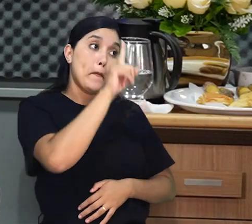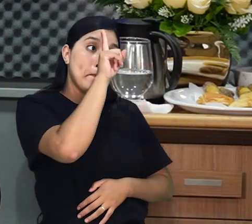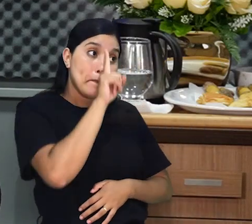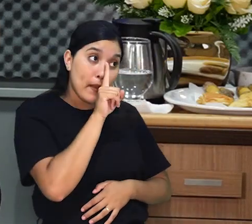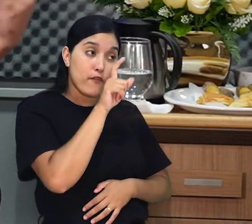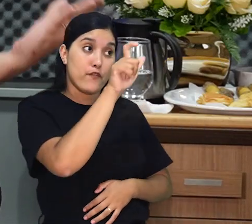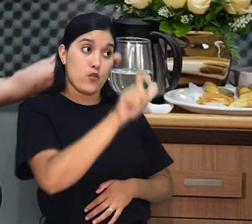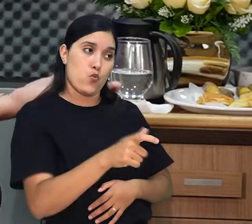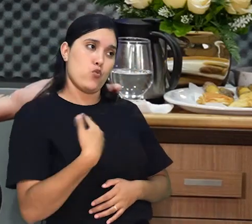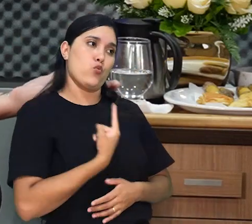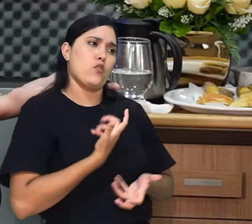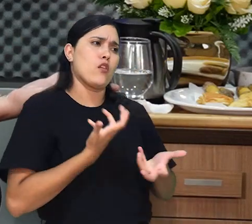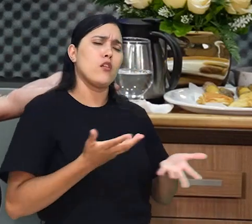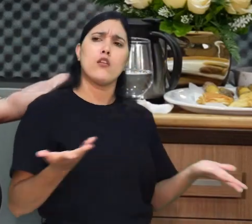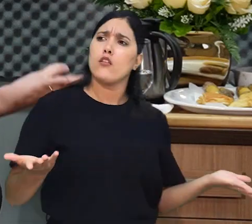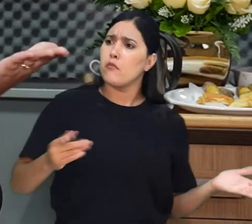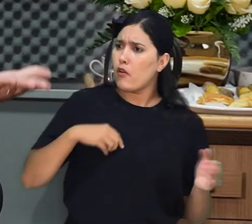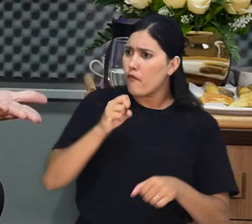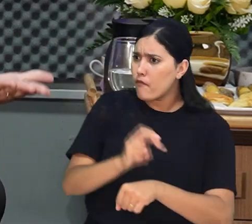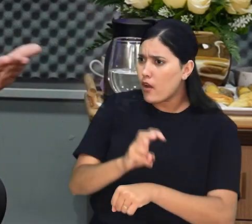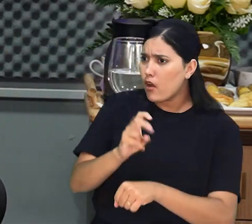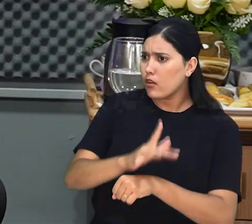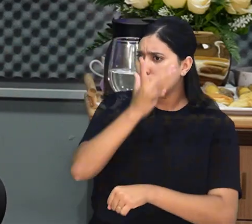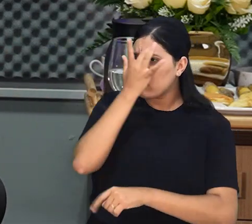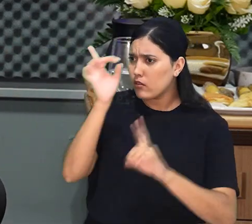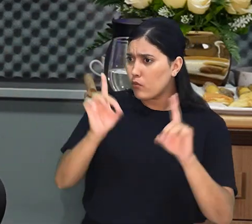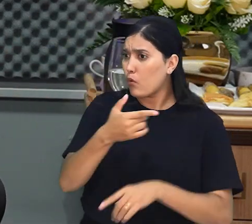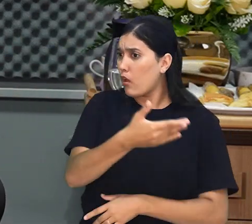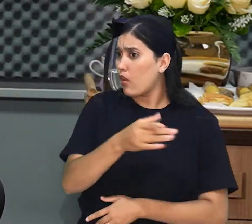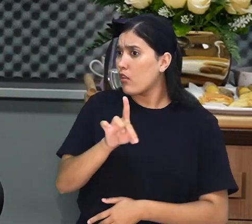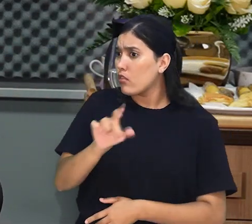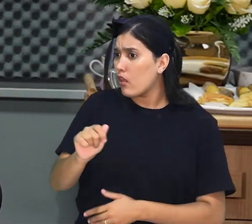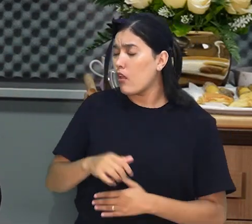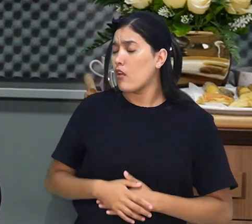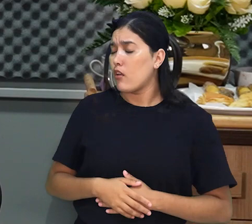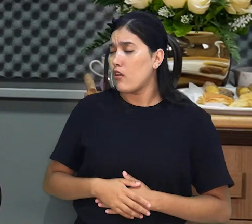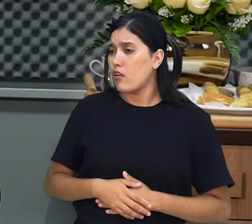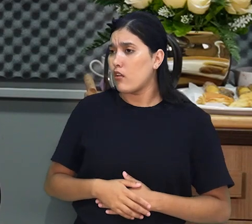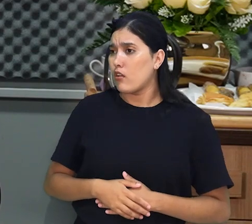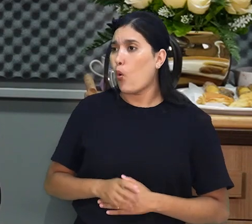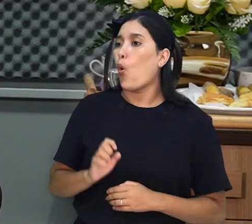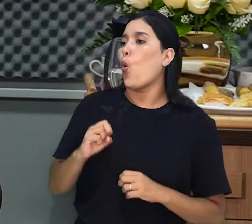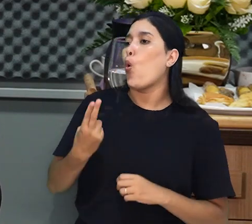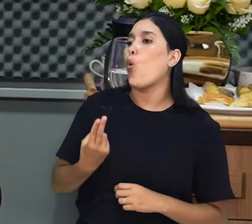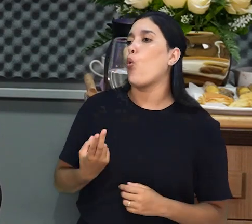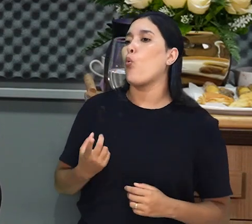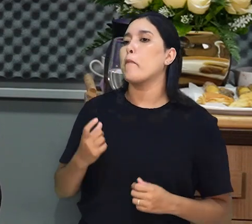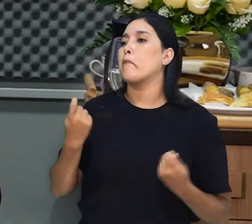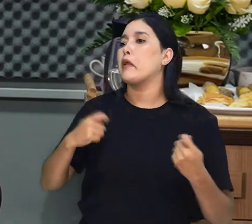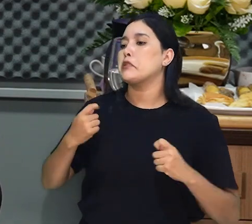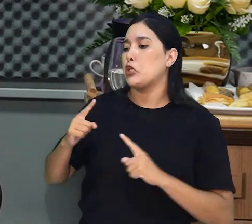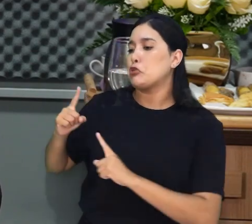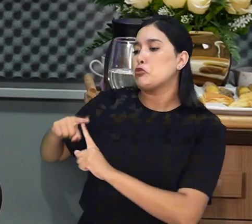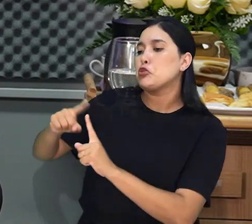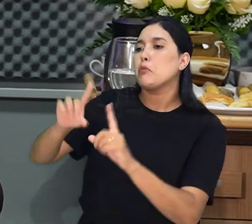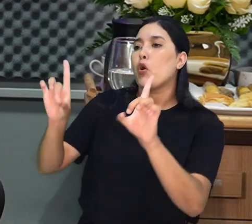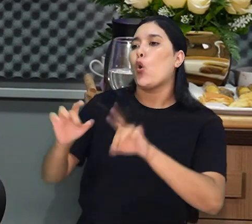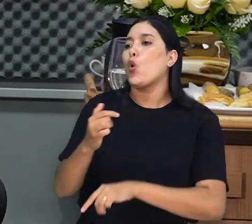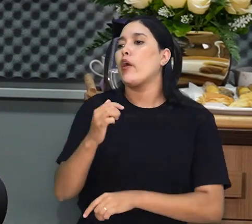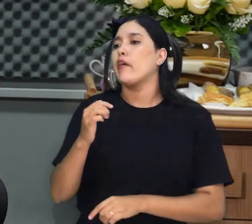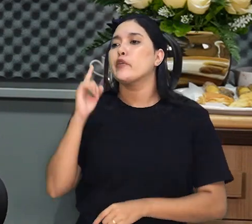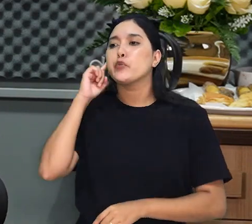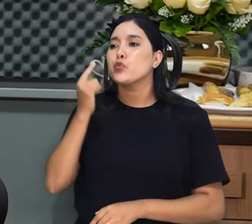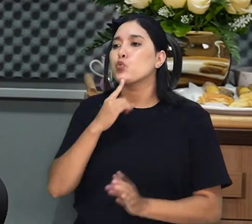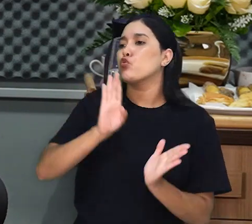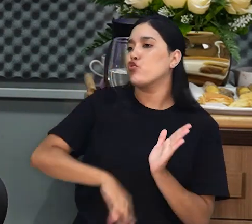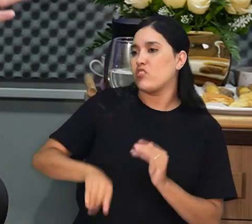procura. Ela disse, não, mas não é para pessoa com deficiência, ele é deficiente auditivo. Ou tem que ter alguns tipos de